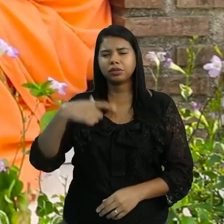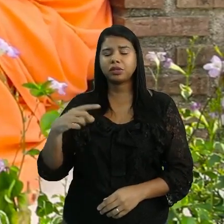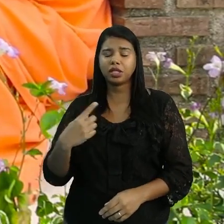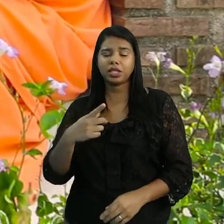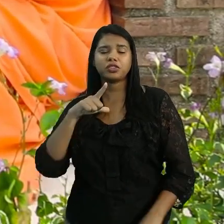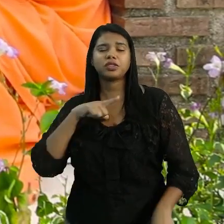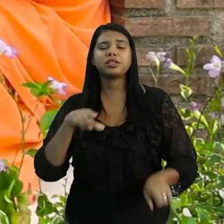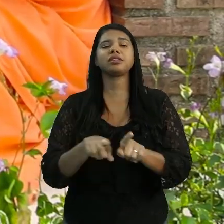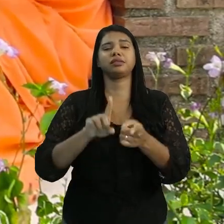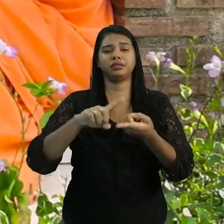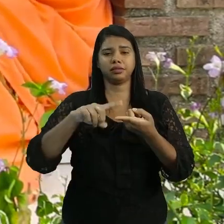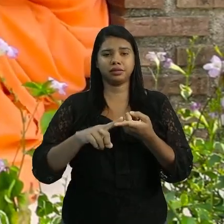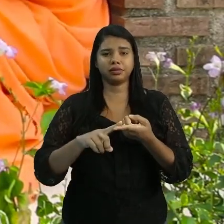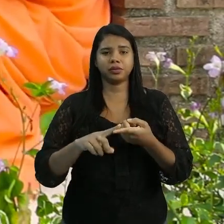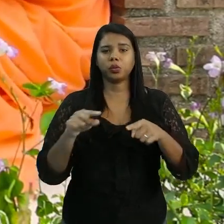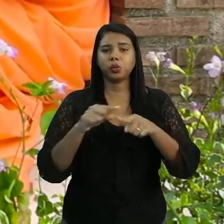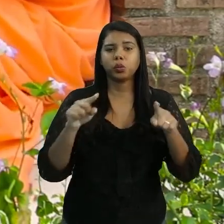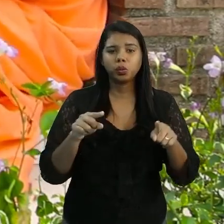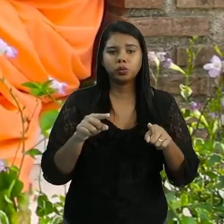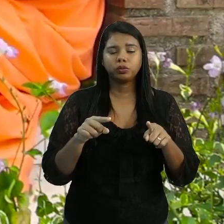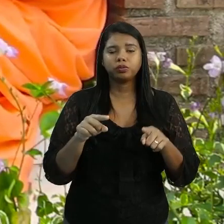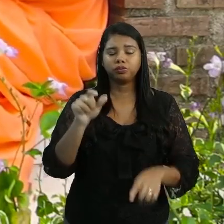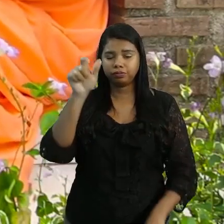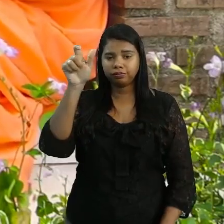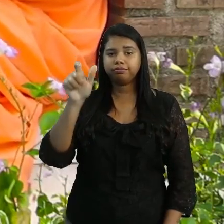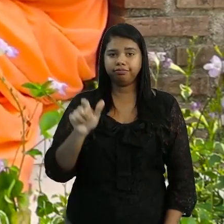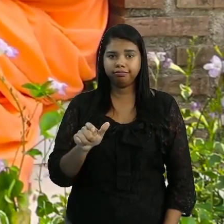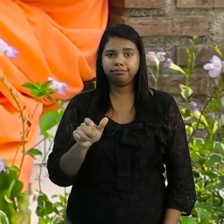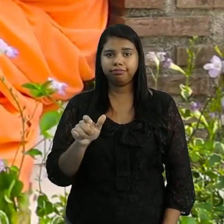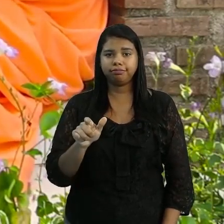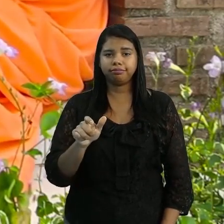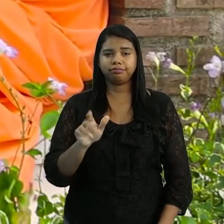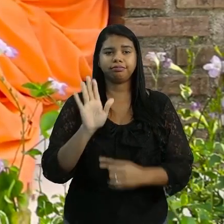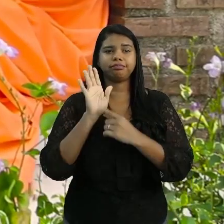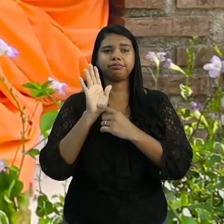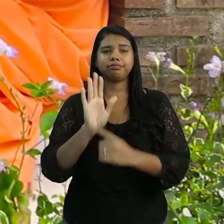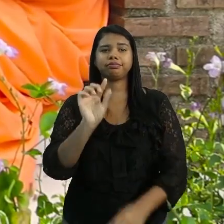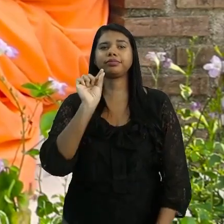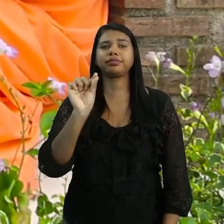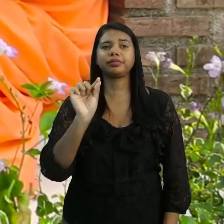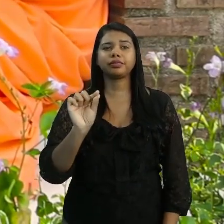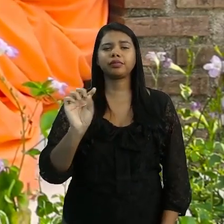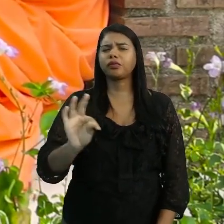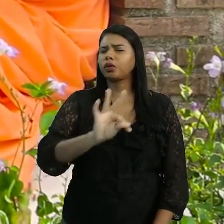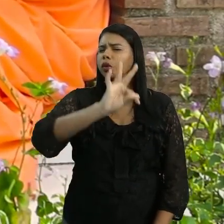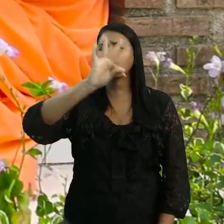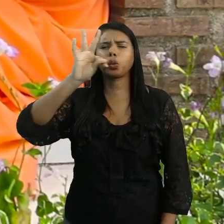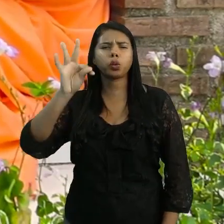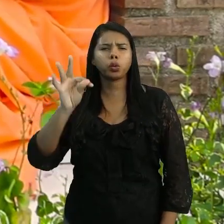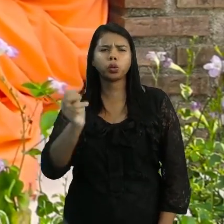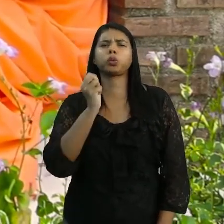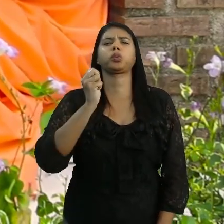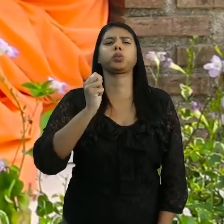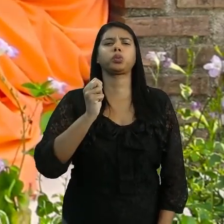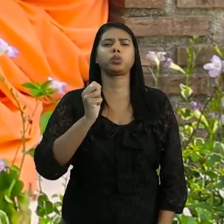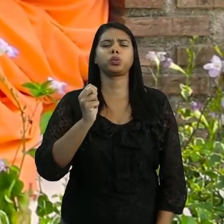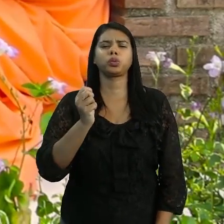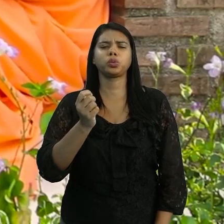não é uma personalidade limitada pelo ego material. Sim, pela vaidade. Exatamente. Na verdade, é a essência de